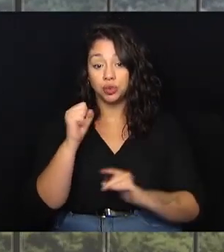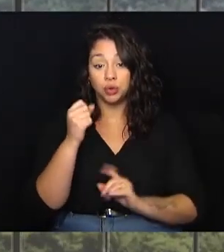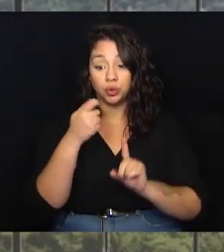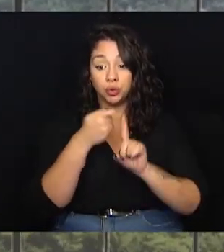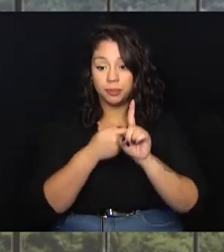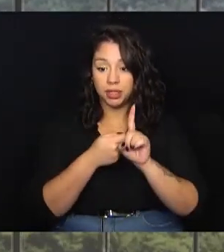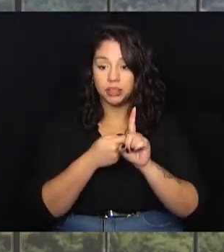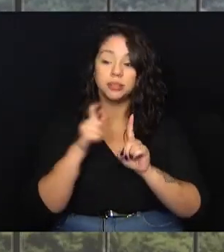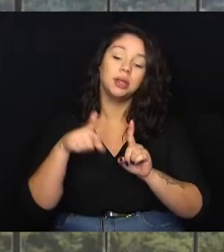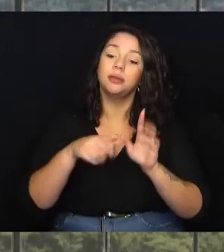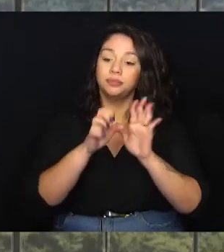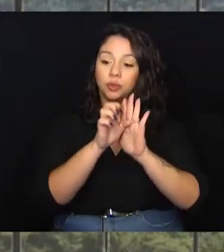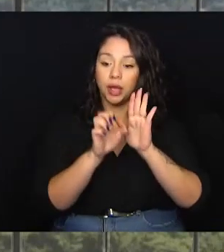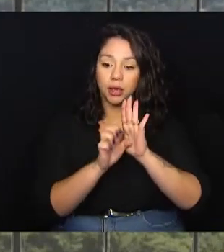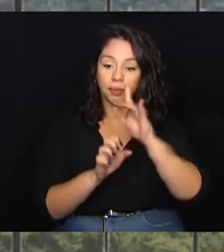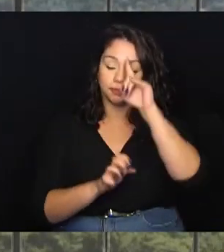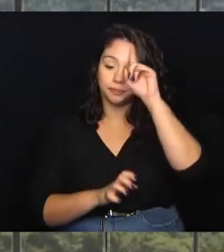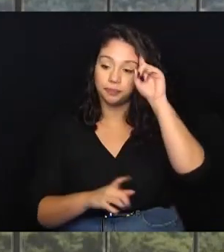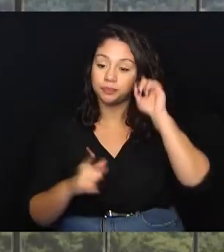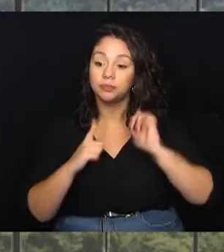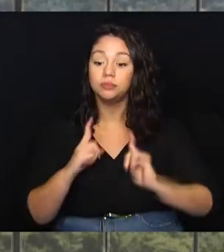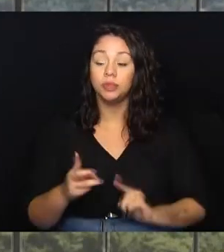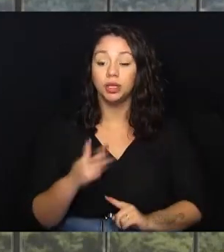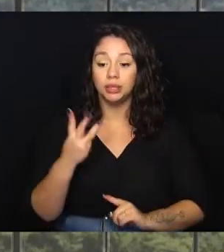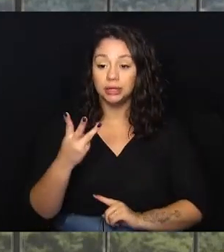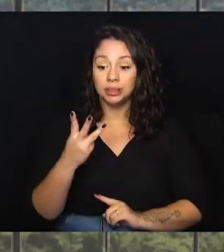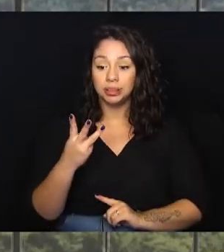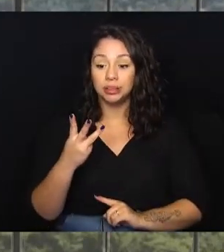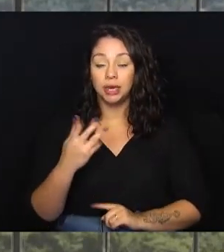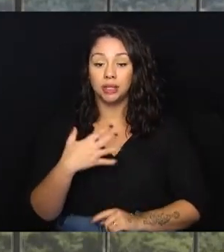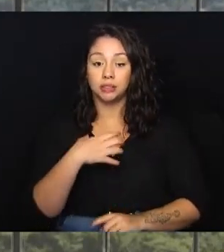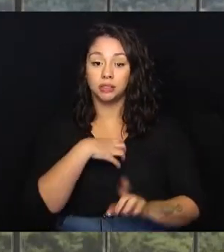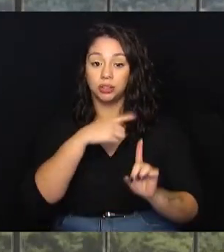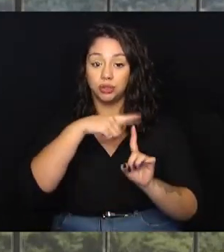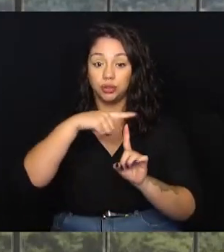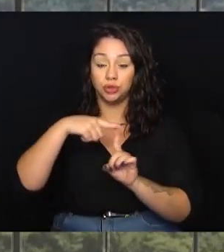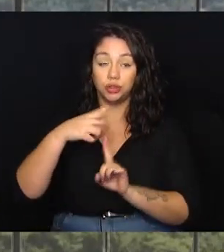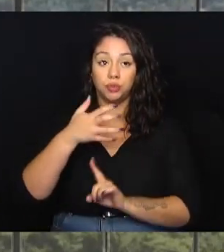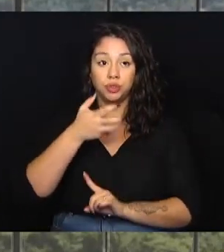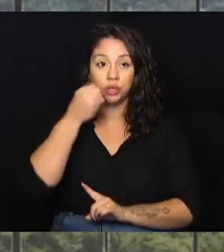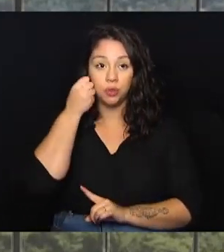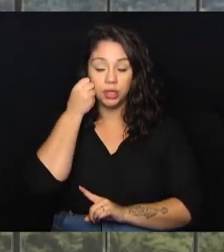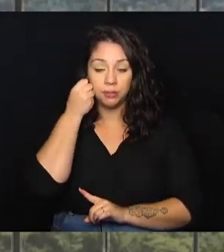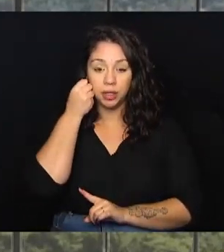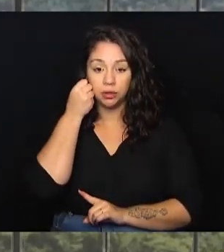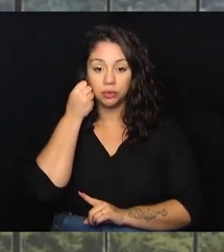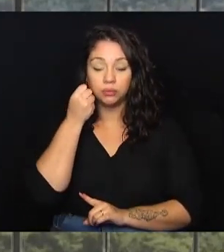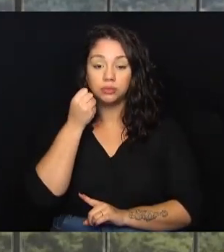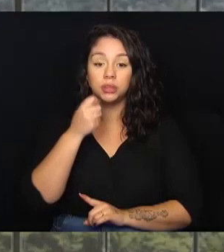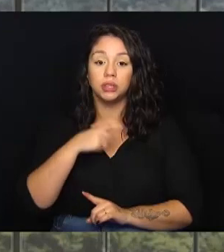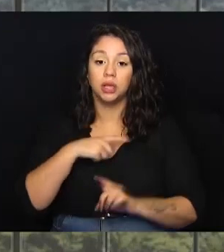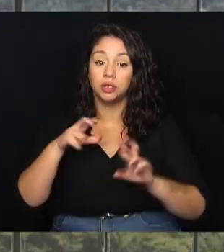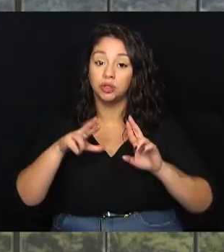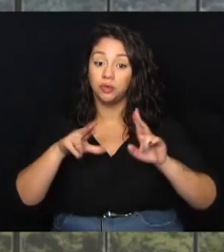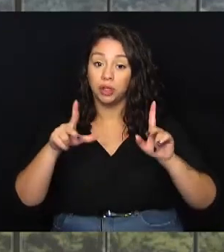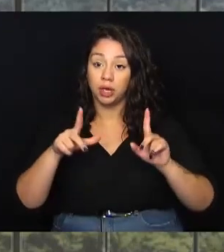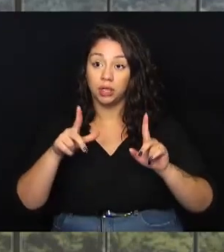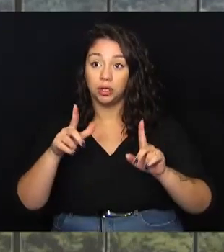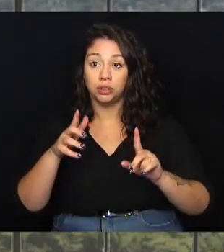ECA. Existem 3 modalidades de acolhimento por medida de proteção. E diferente dos